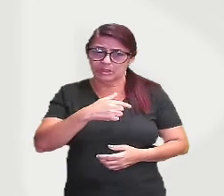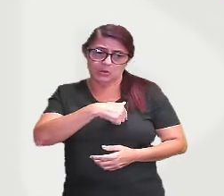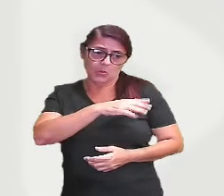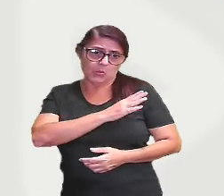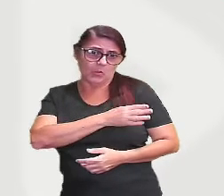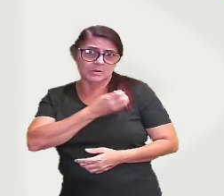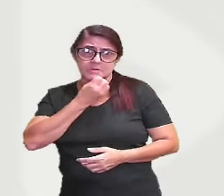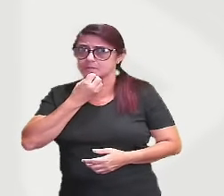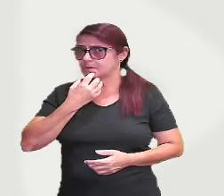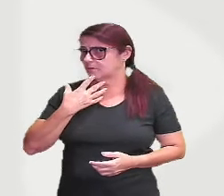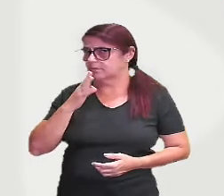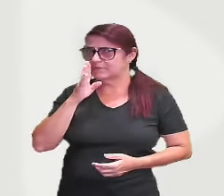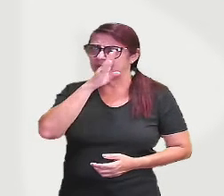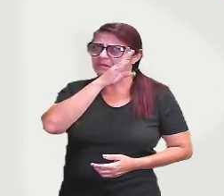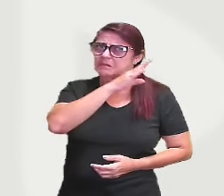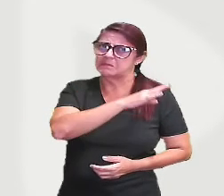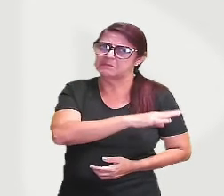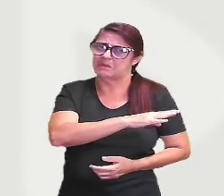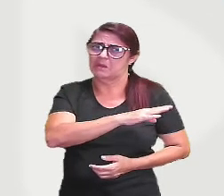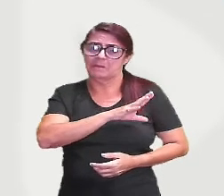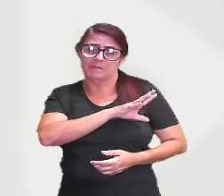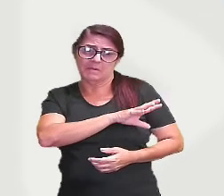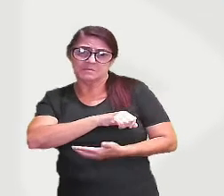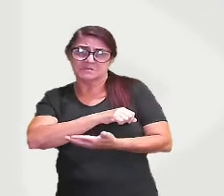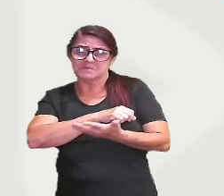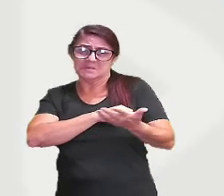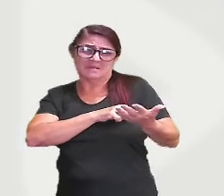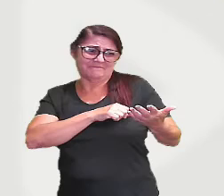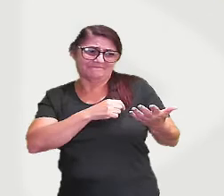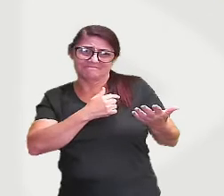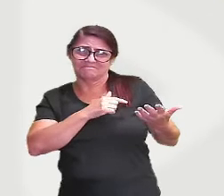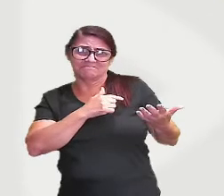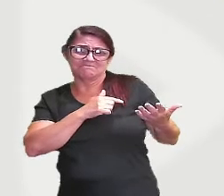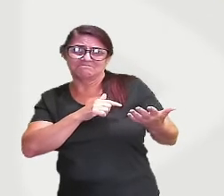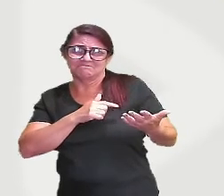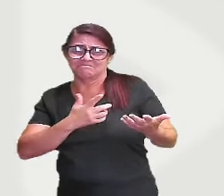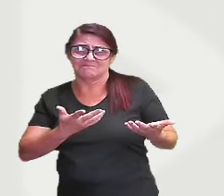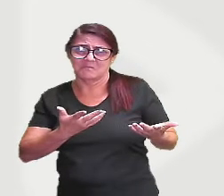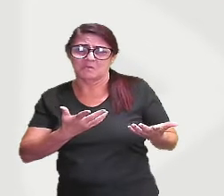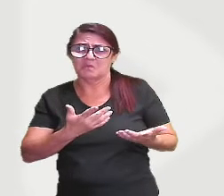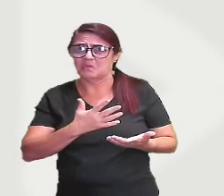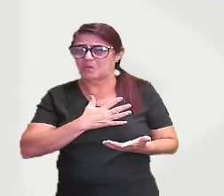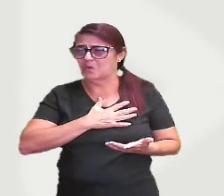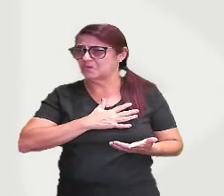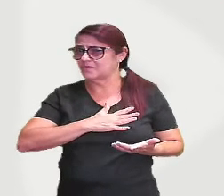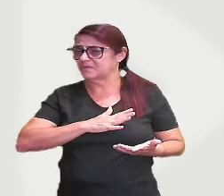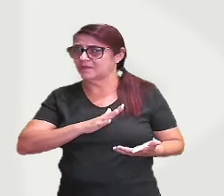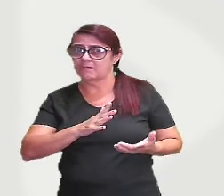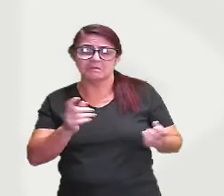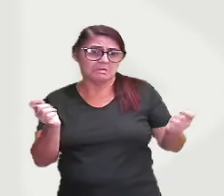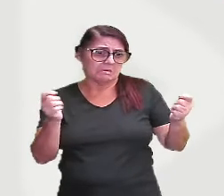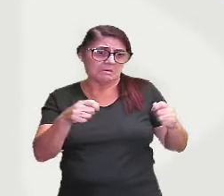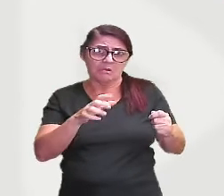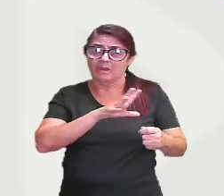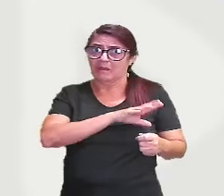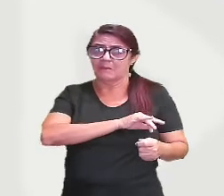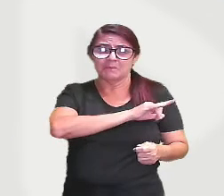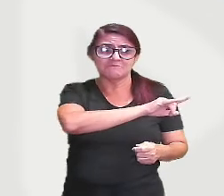coração. Não era amado pelos os que o cercavam e nem era capaz de